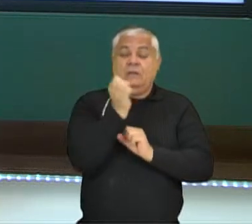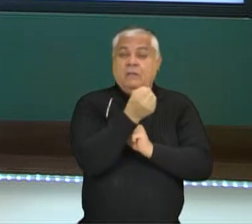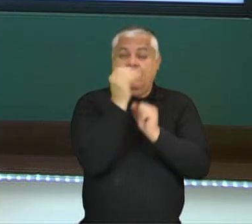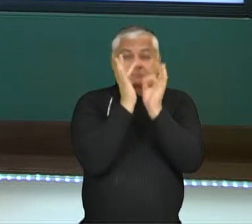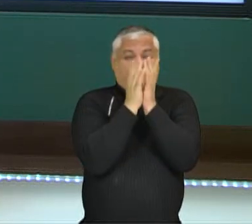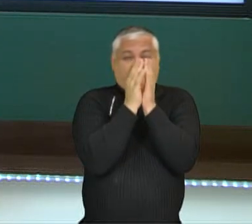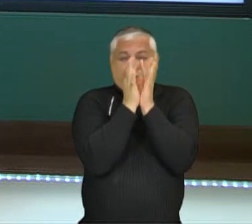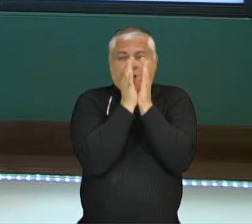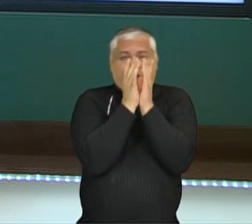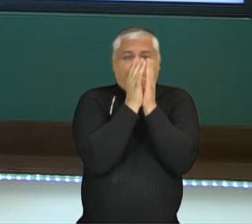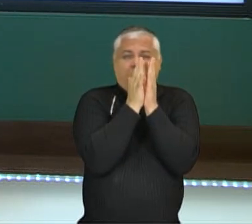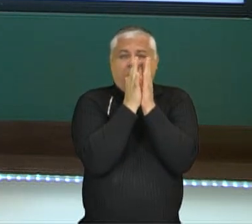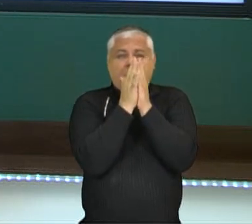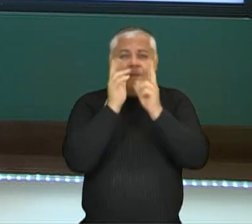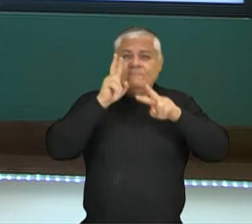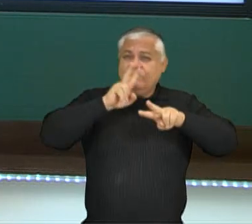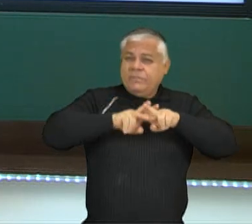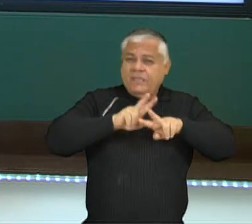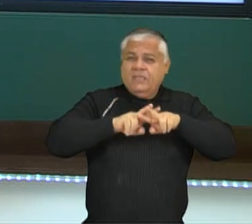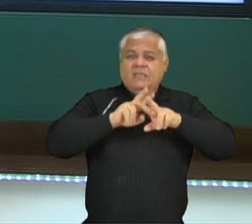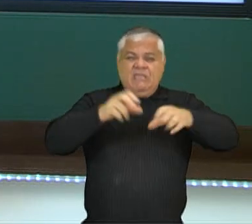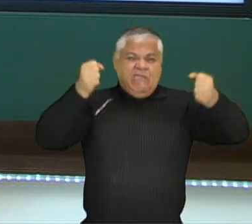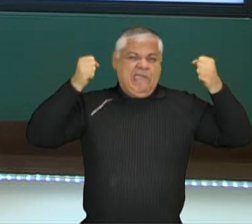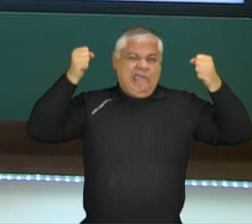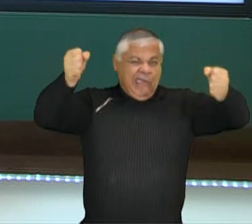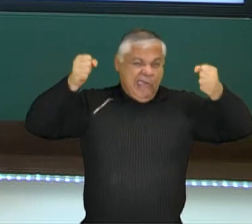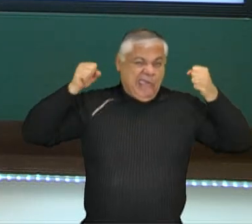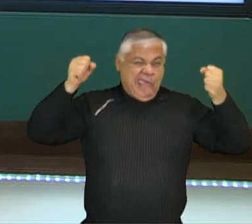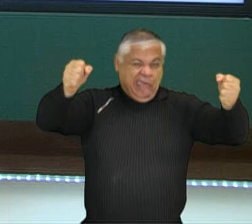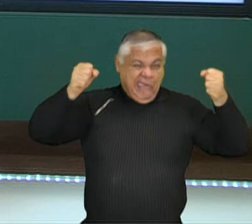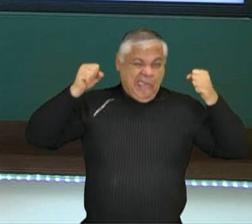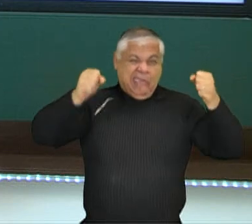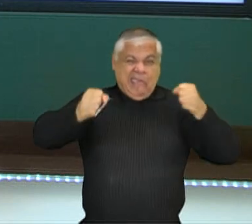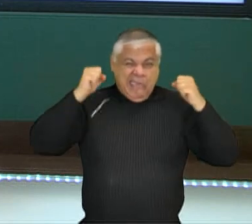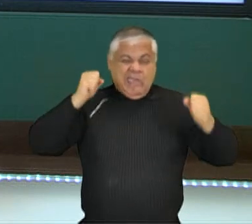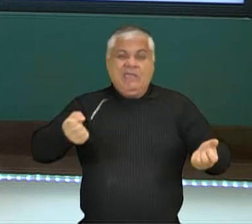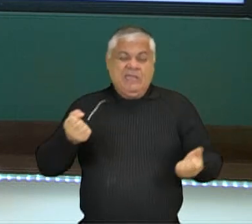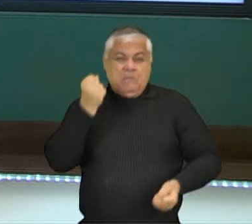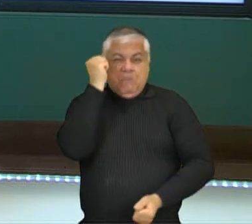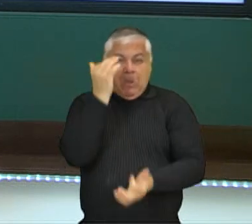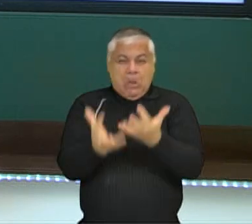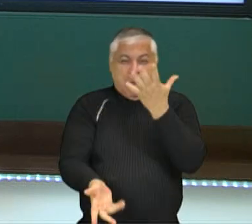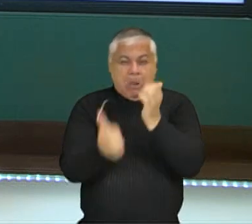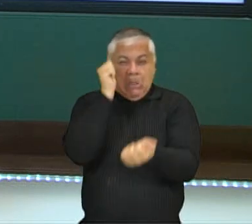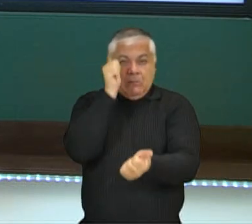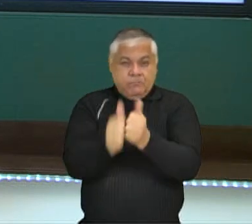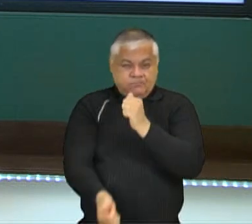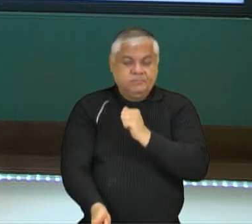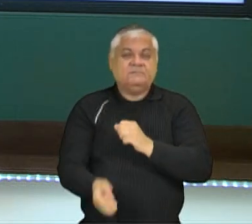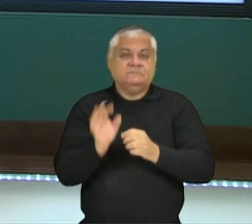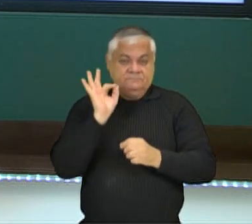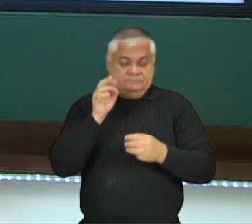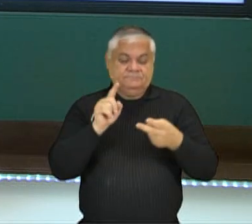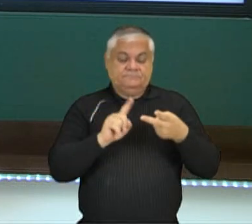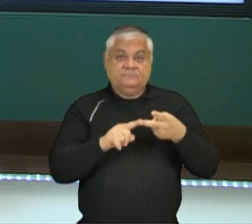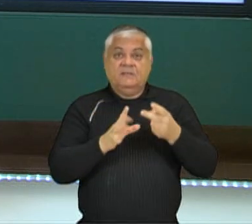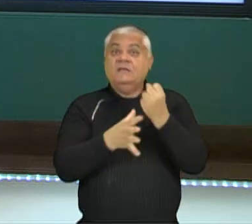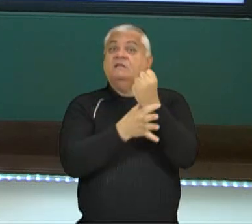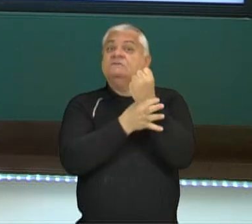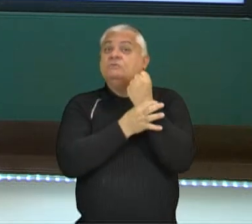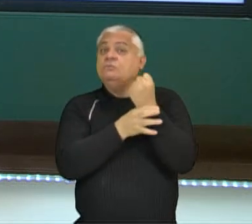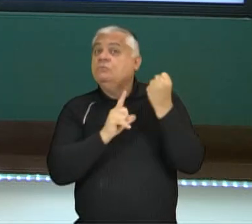assim exorbitantes, e são rebeliões, enfim. Absurdos em cima de absurdos, não é? São